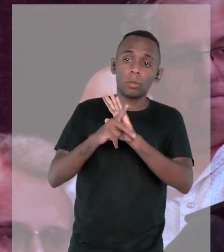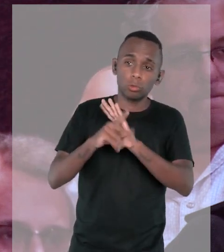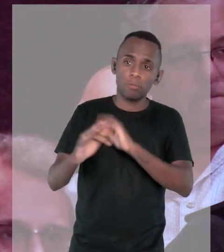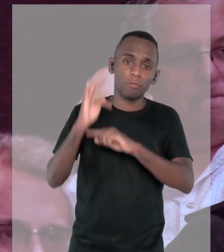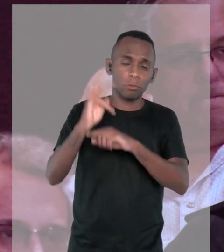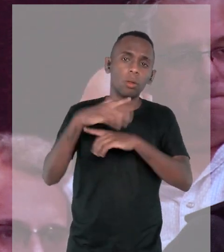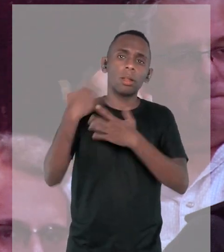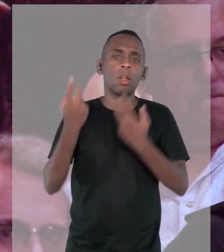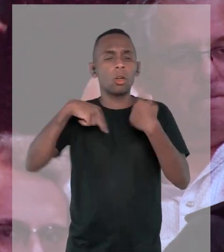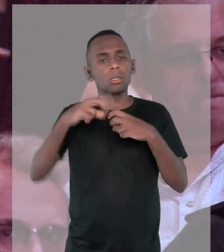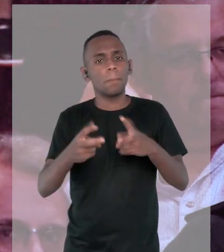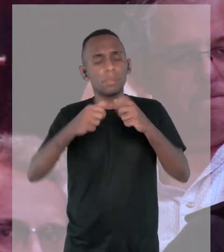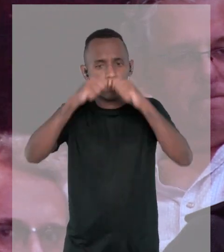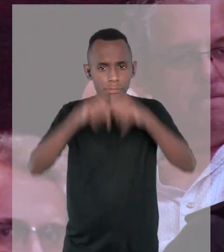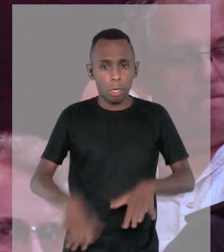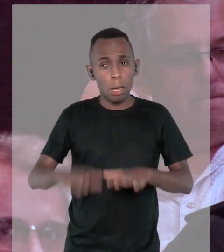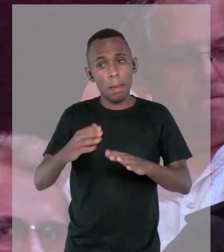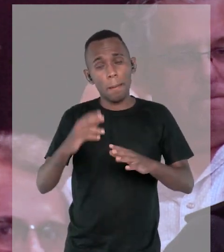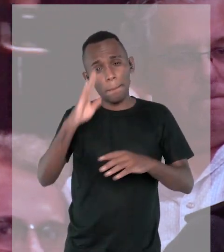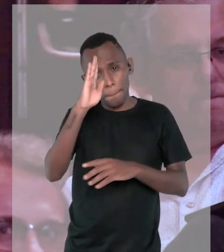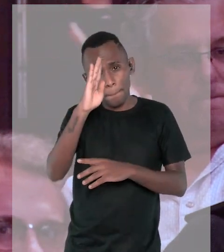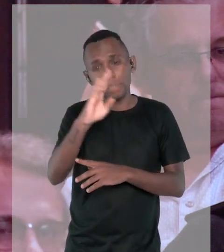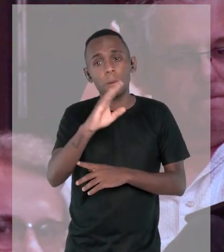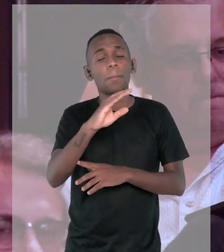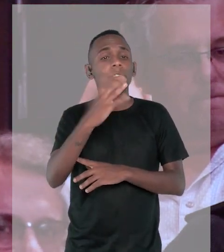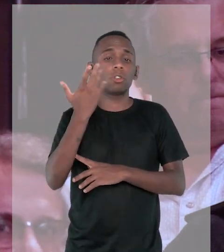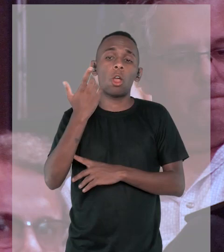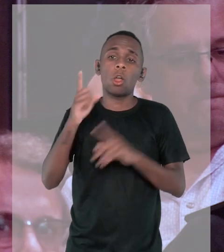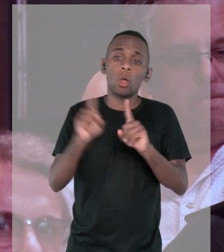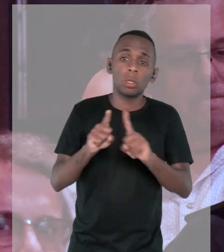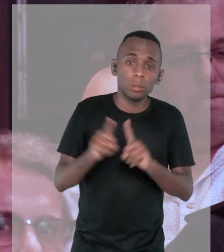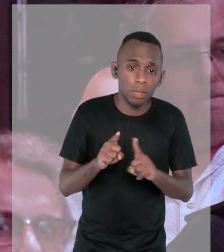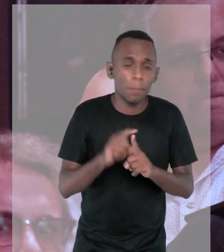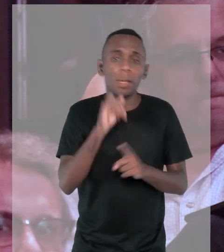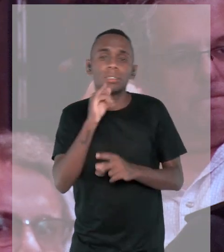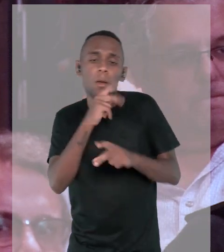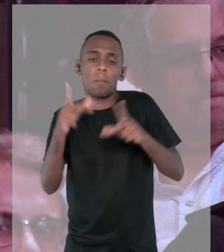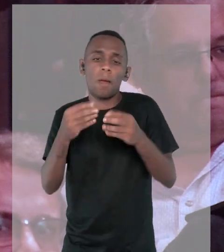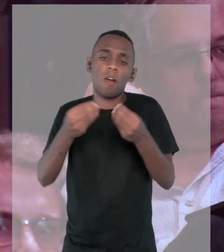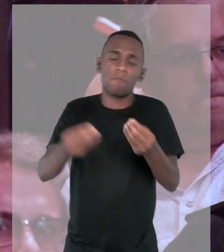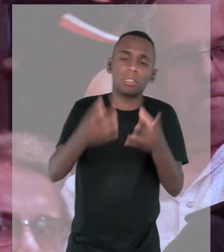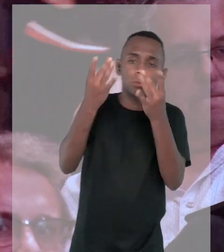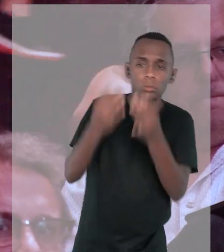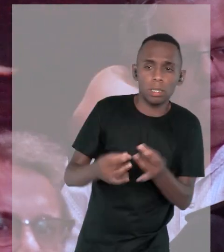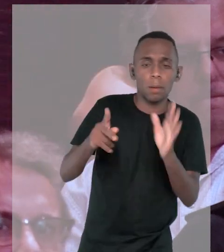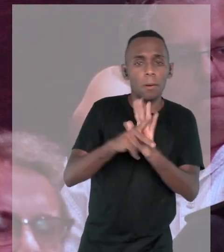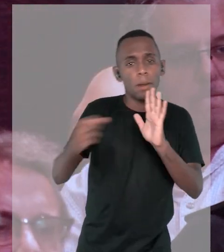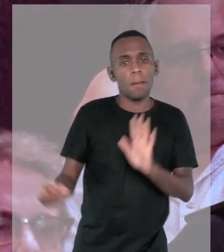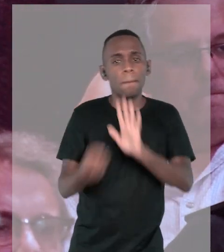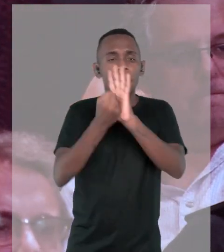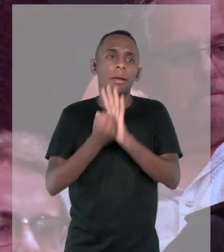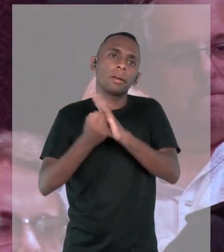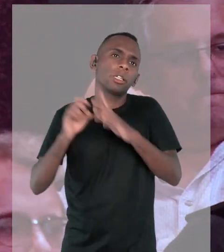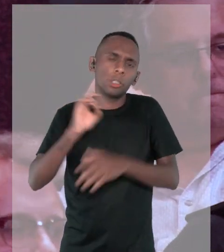vê tanto disseminado, principalmente no LinkedIn, se restringindo a um kit de brindes personalizados com a logomarca, como